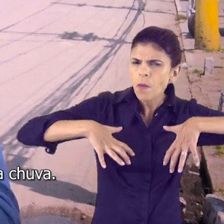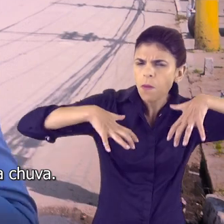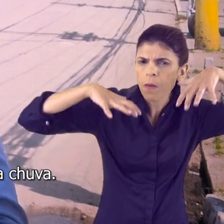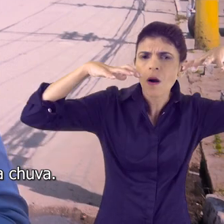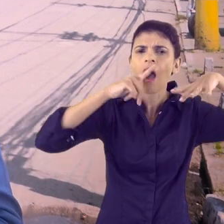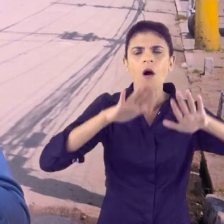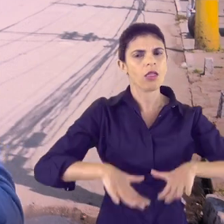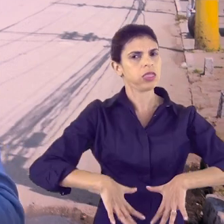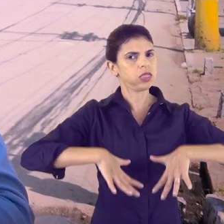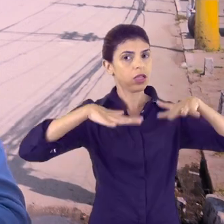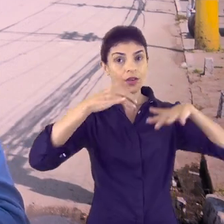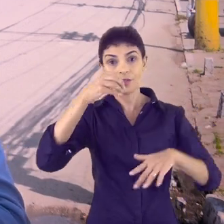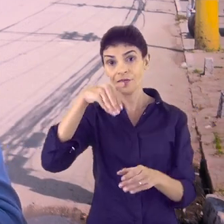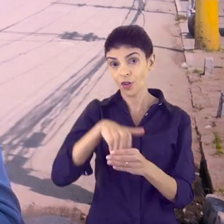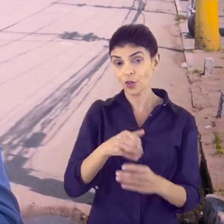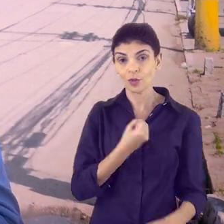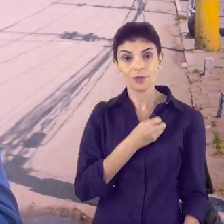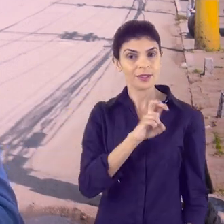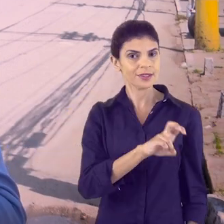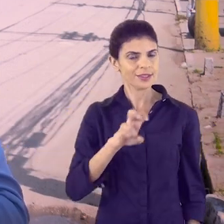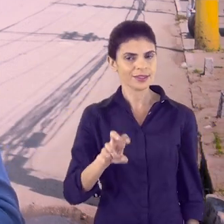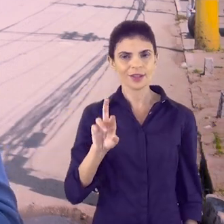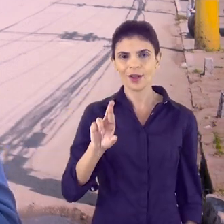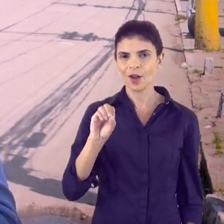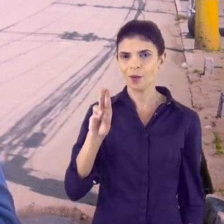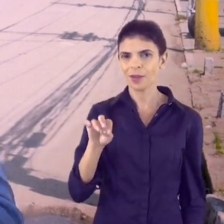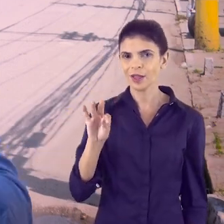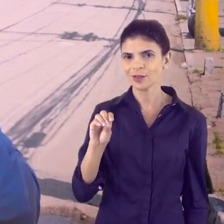enchentes na chuva. Por isso, vote para prefeito